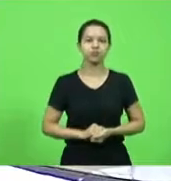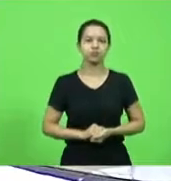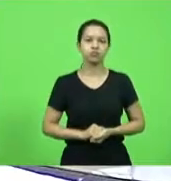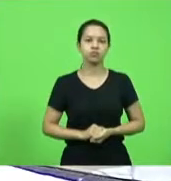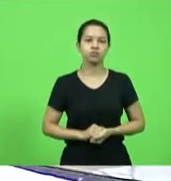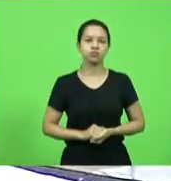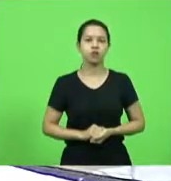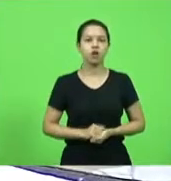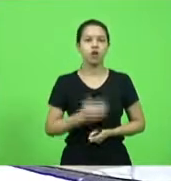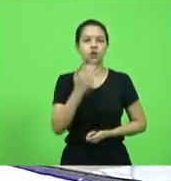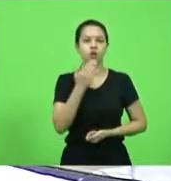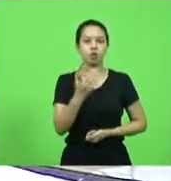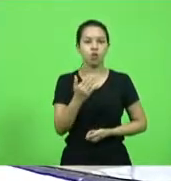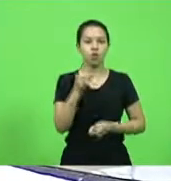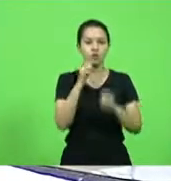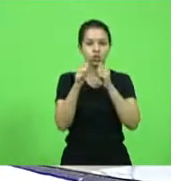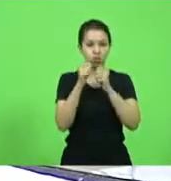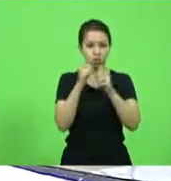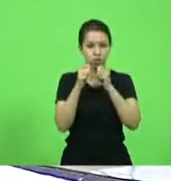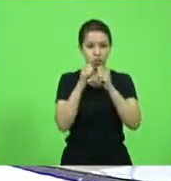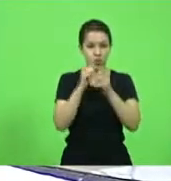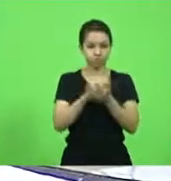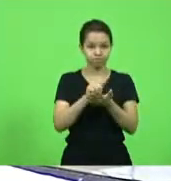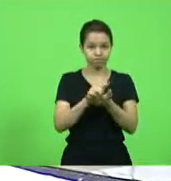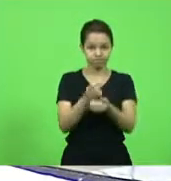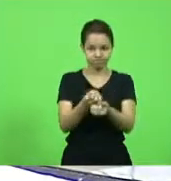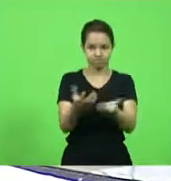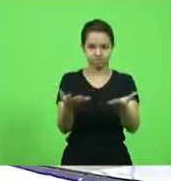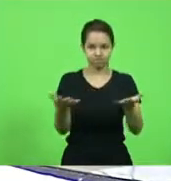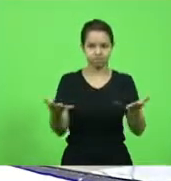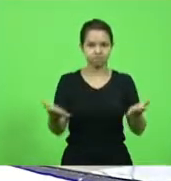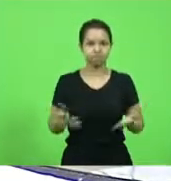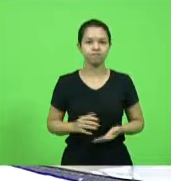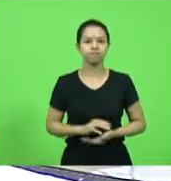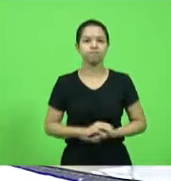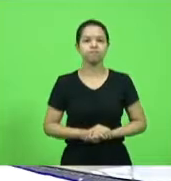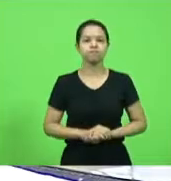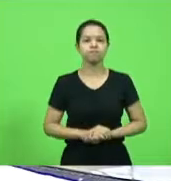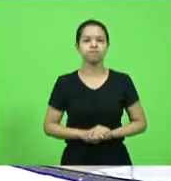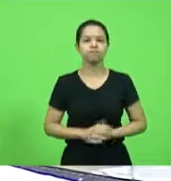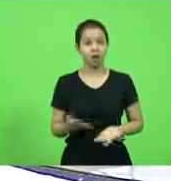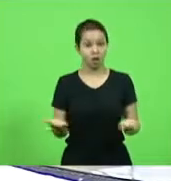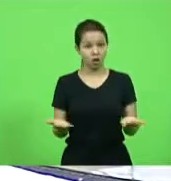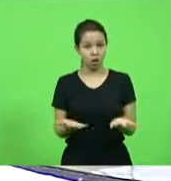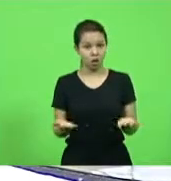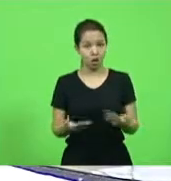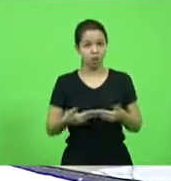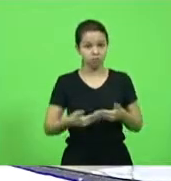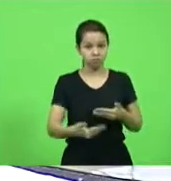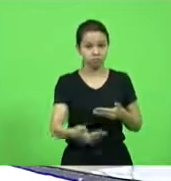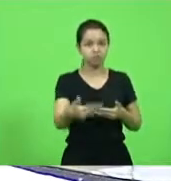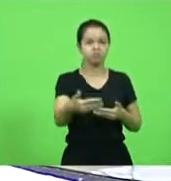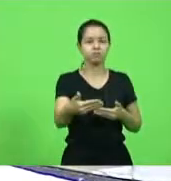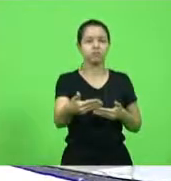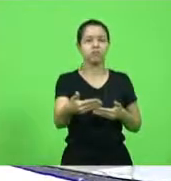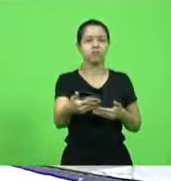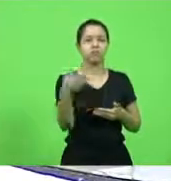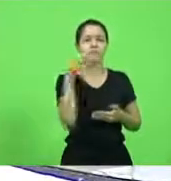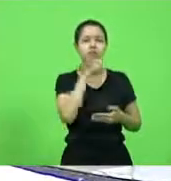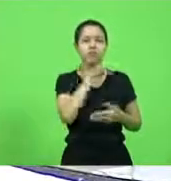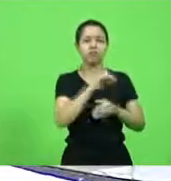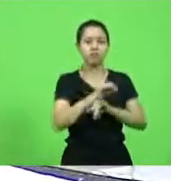Solicito à assessoria que proceda à distribuição de expediente. Entraremos agora em breve, breves